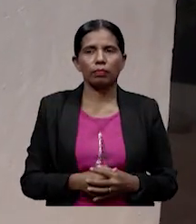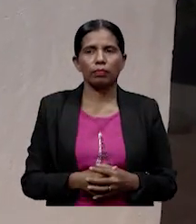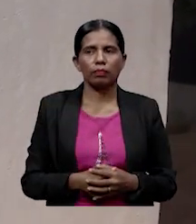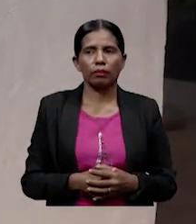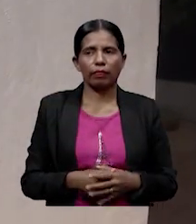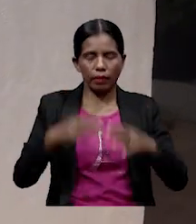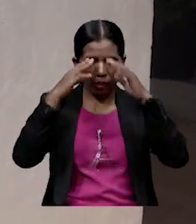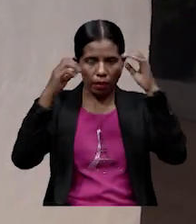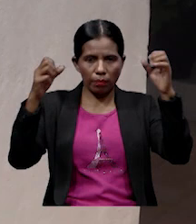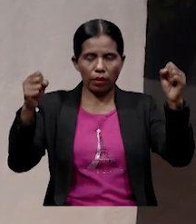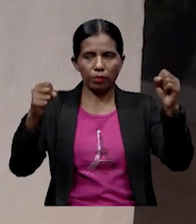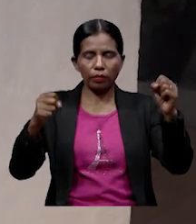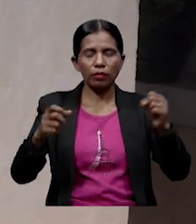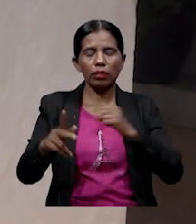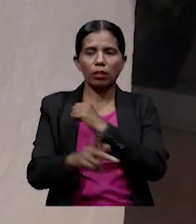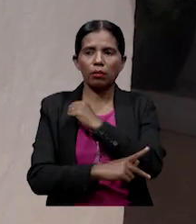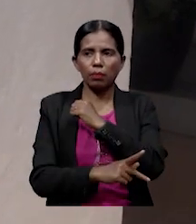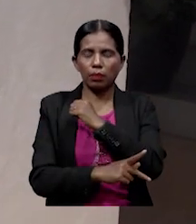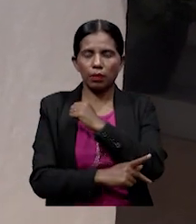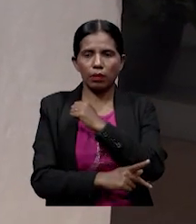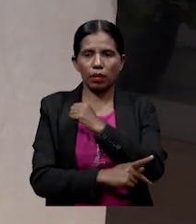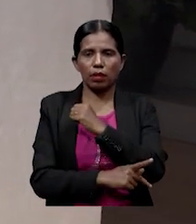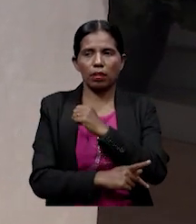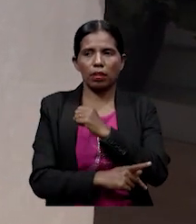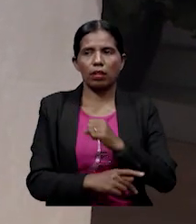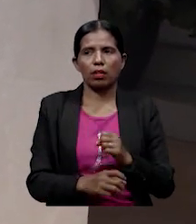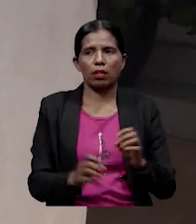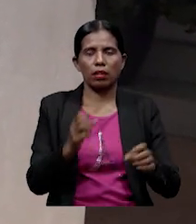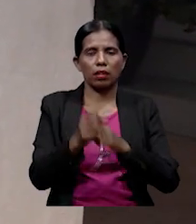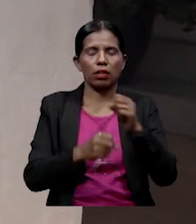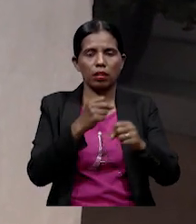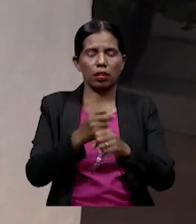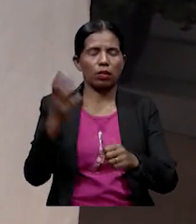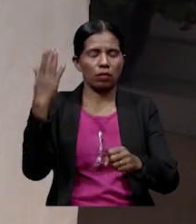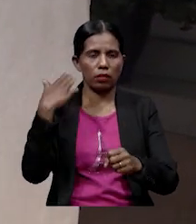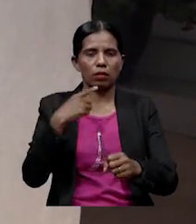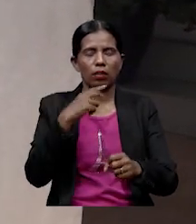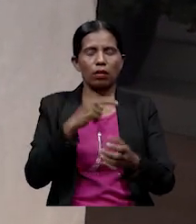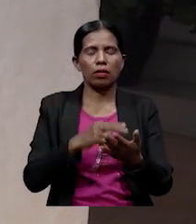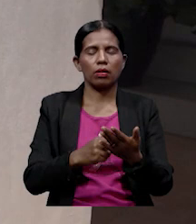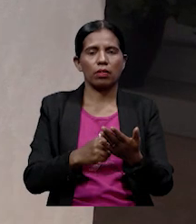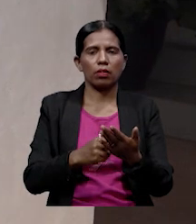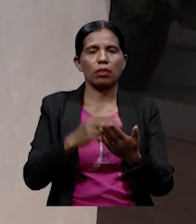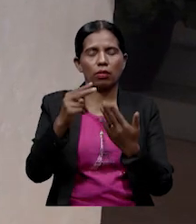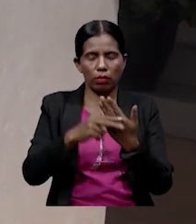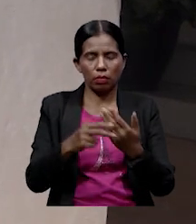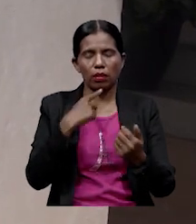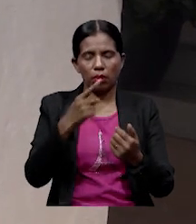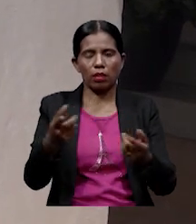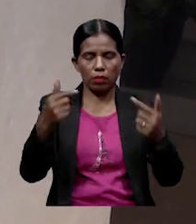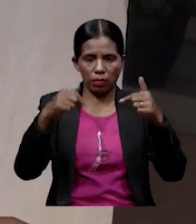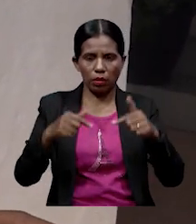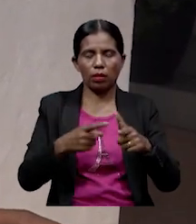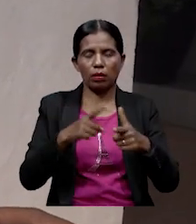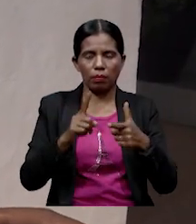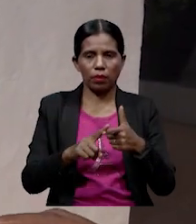provavelmente Presidente da República, Portugal, nem tinha conto que era novembro, nem dia uma, nem a tomar.